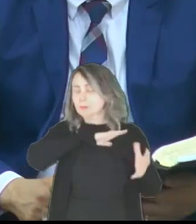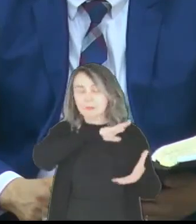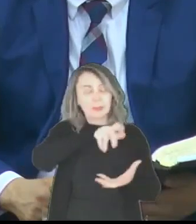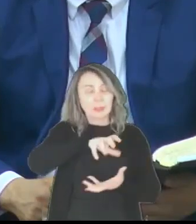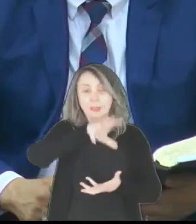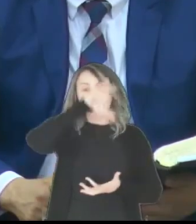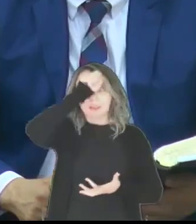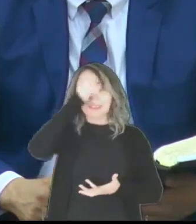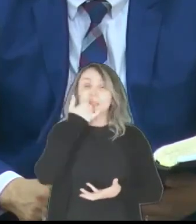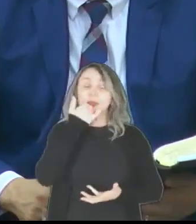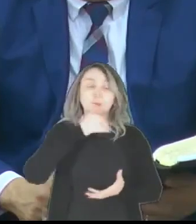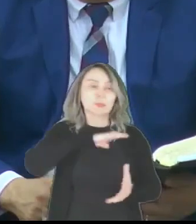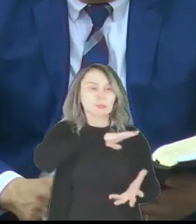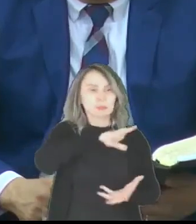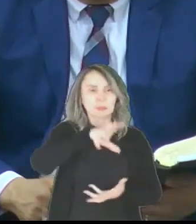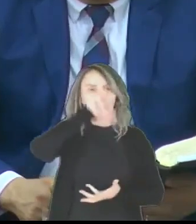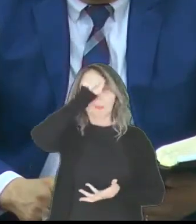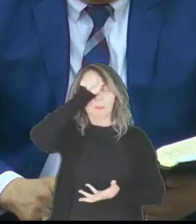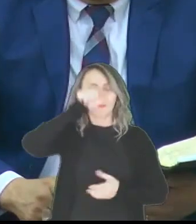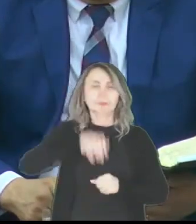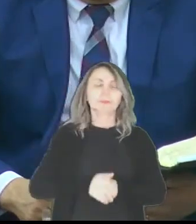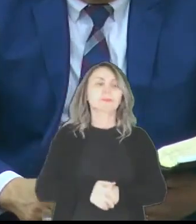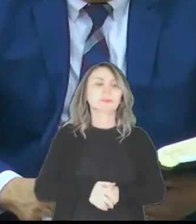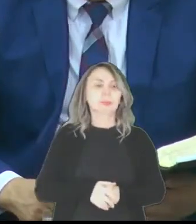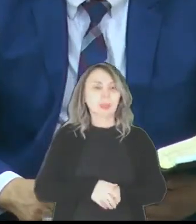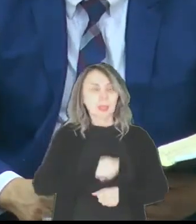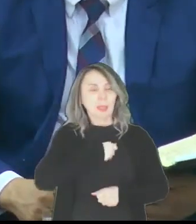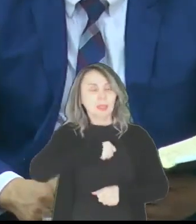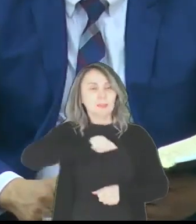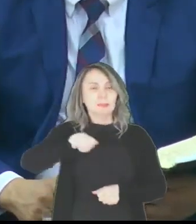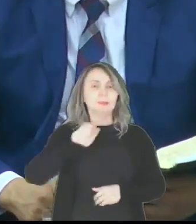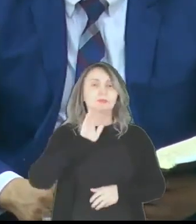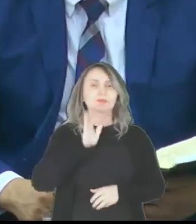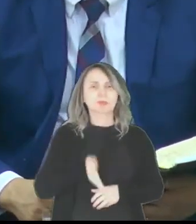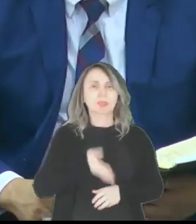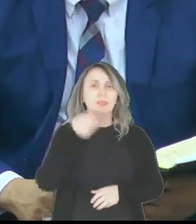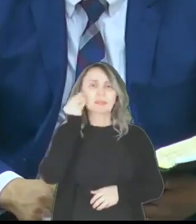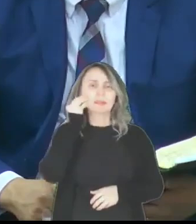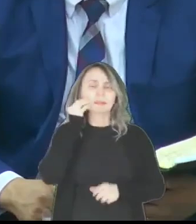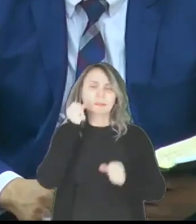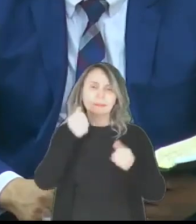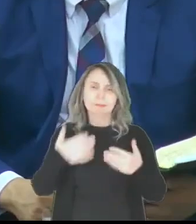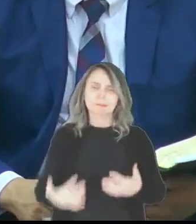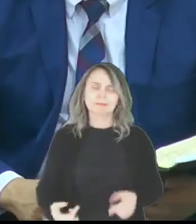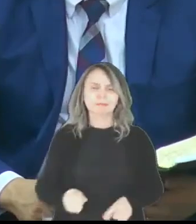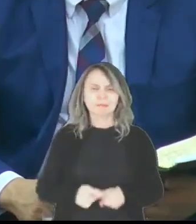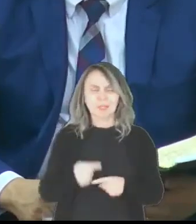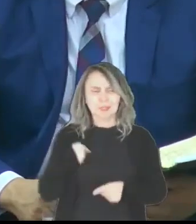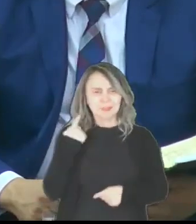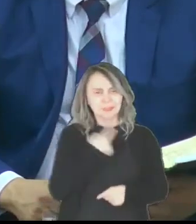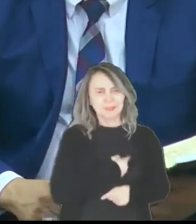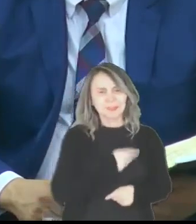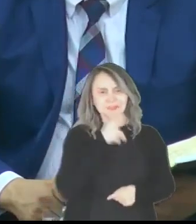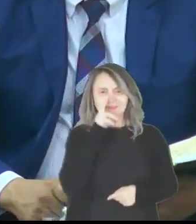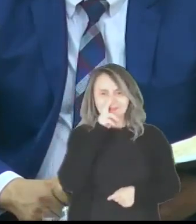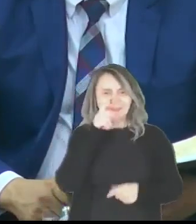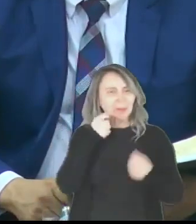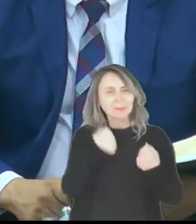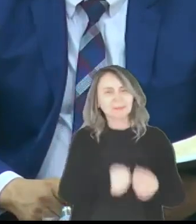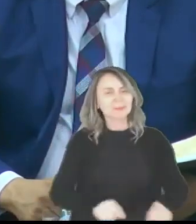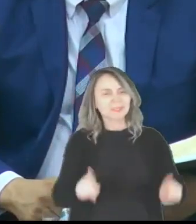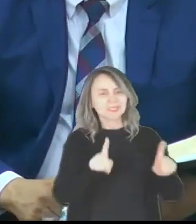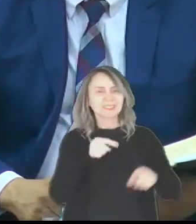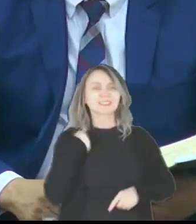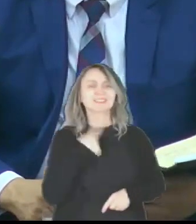tentaram explicar e não conseguem explicar. Mas para nós não precisa de muita explicação, porque nós cremos